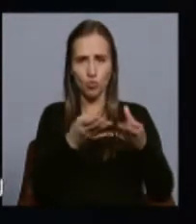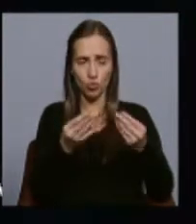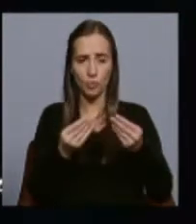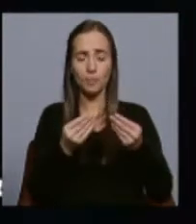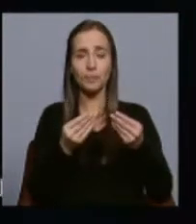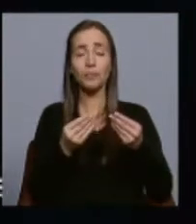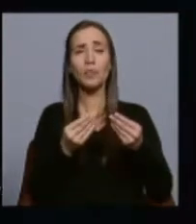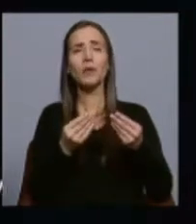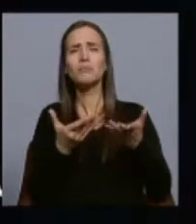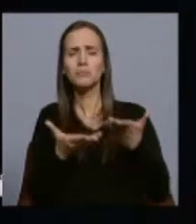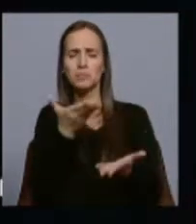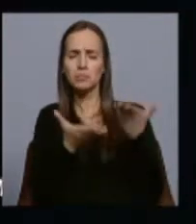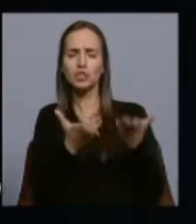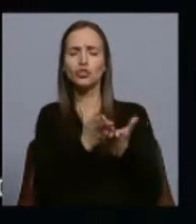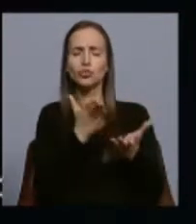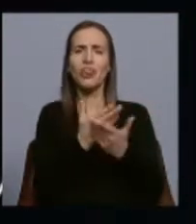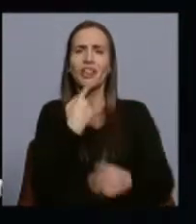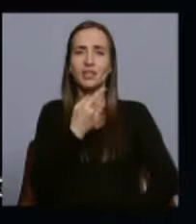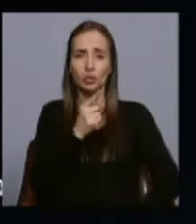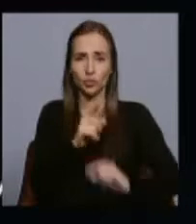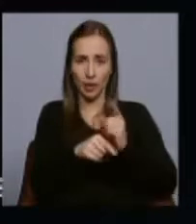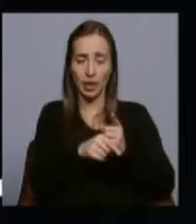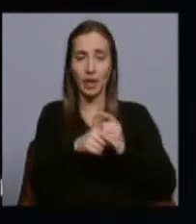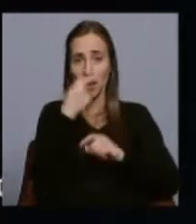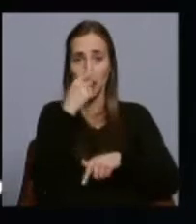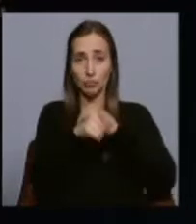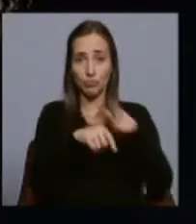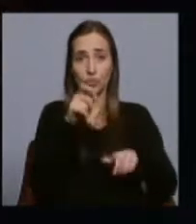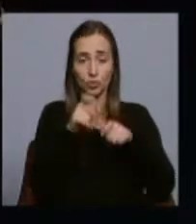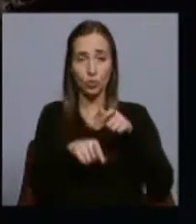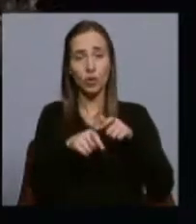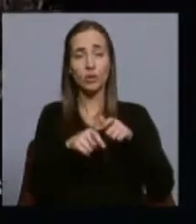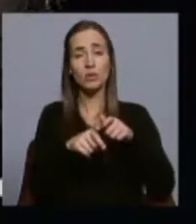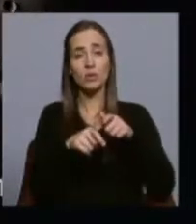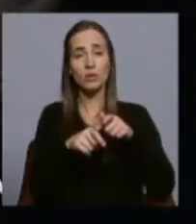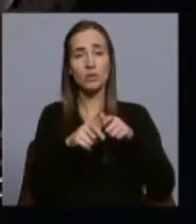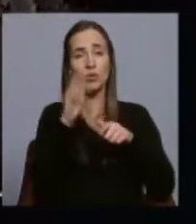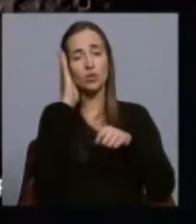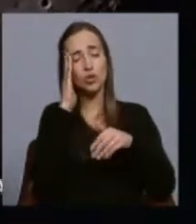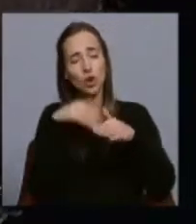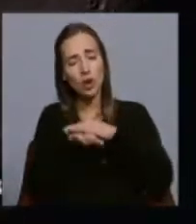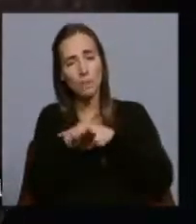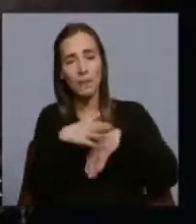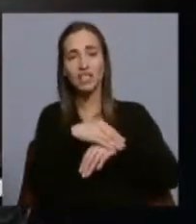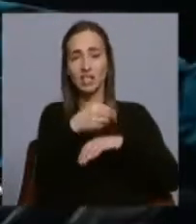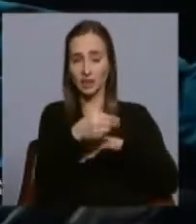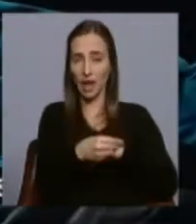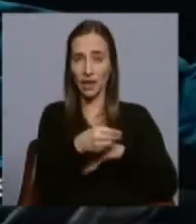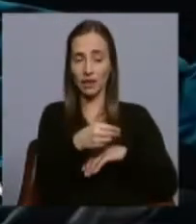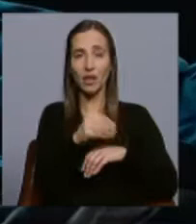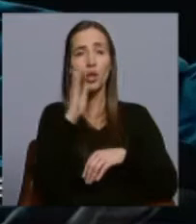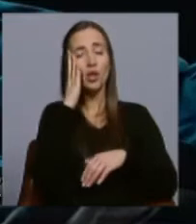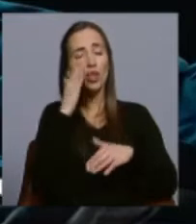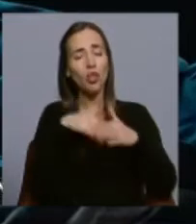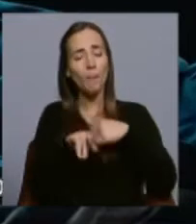E então o que é que diz este estudo? Diz que as pessoas vão dormir mais tarde e dormem por períodos mais curtos no